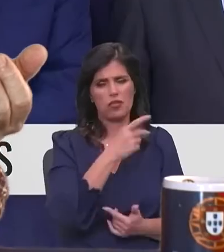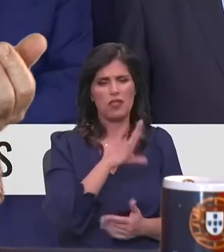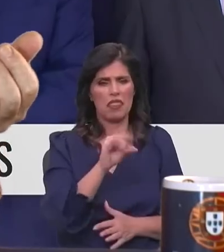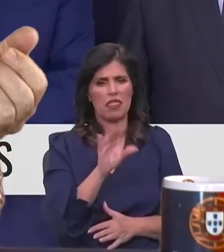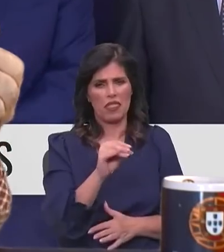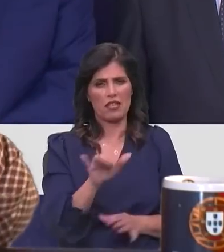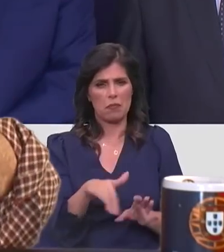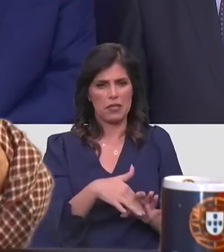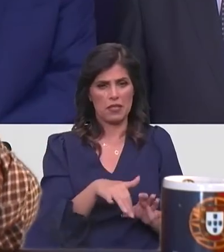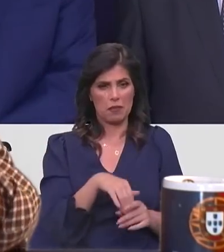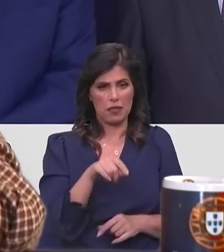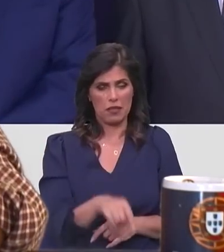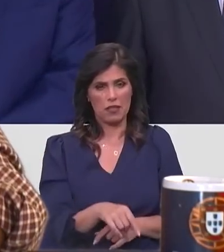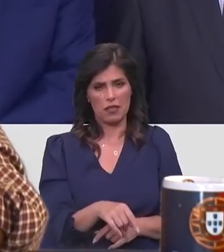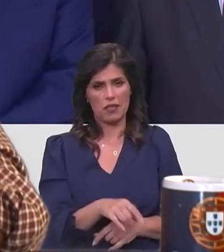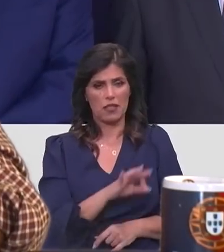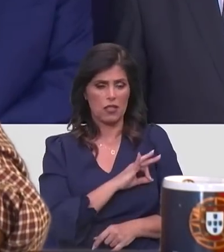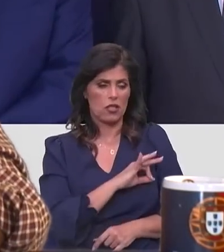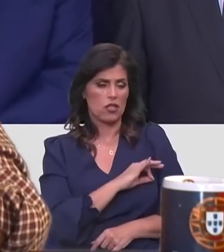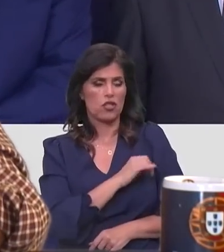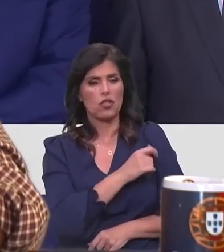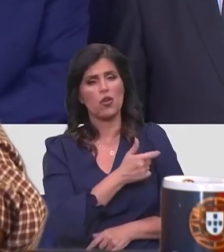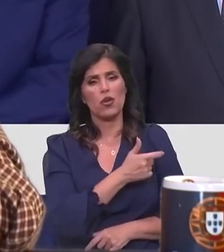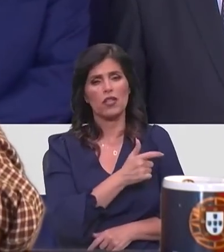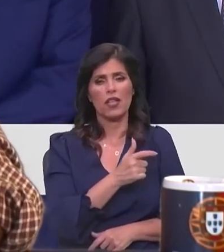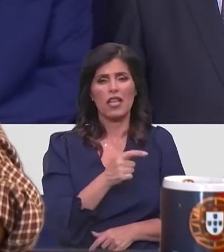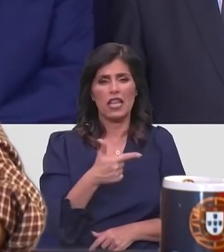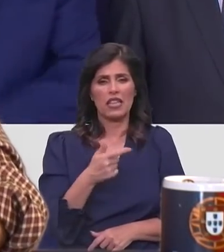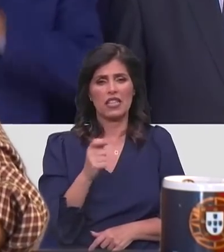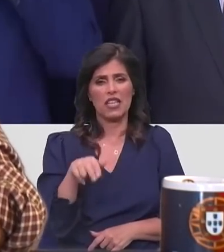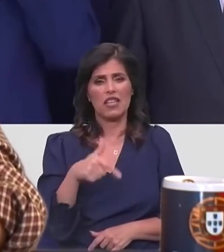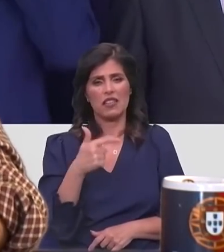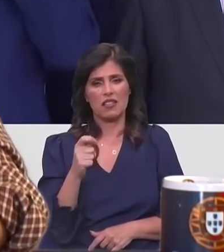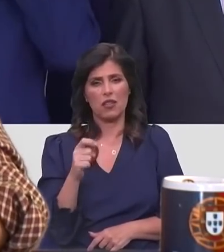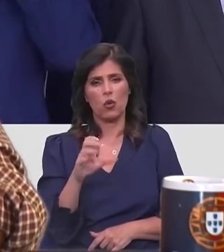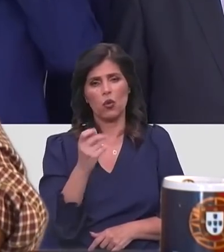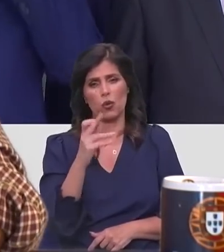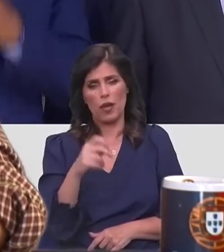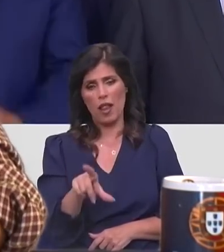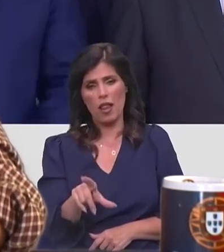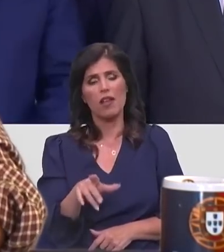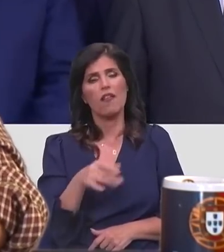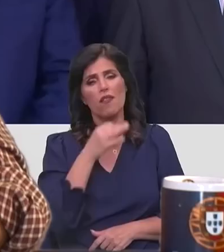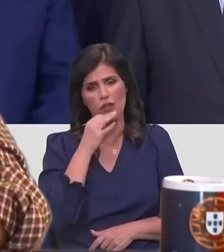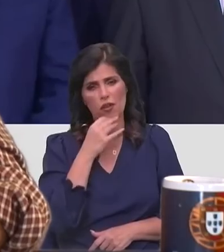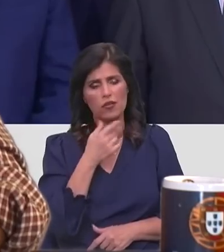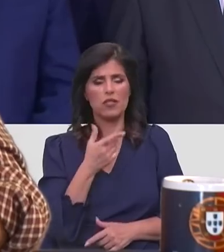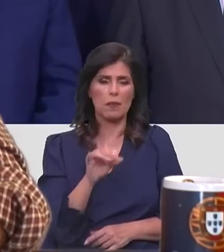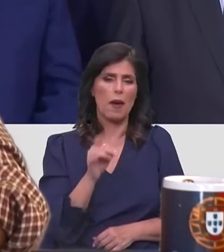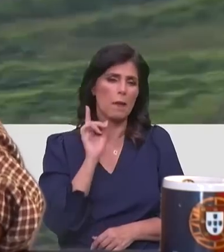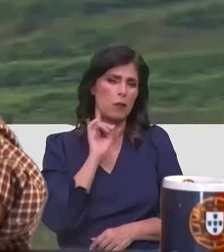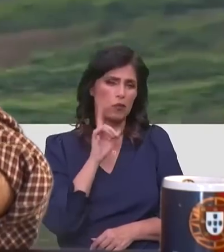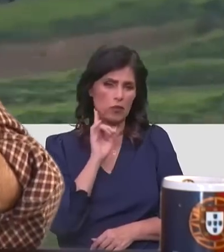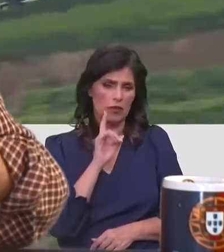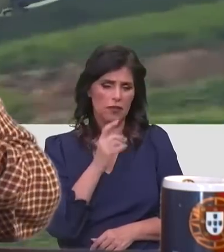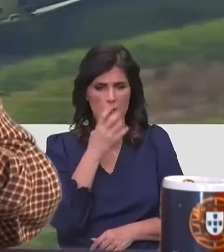que aconteceu acho isso do mau gosto terrível não há nenhuma necessidade disso só descreveriza os meus colegas não há ninguém que gosta